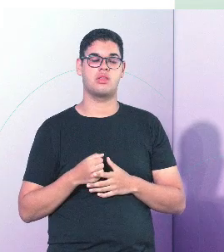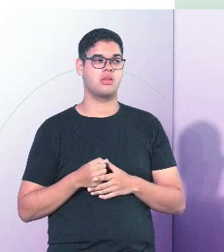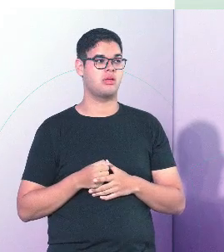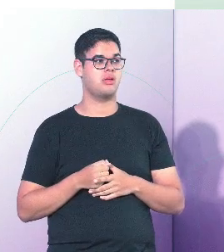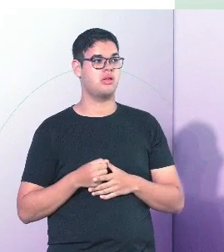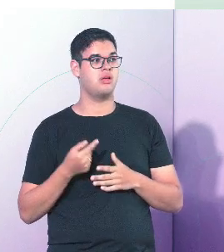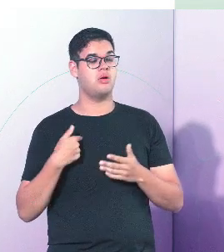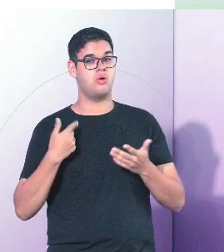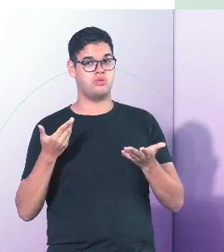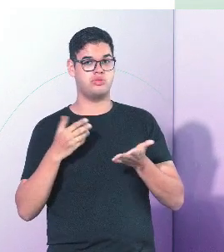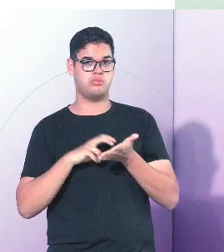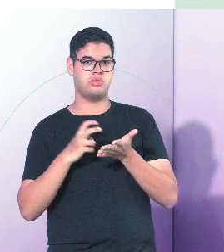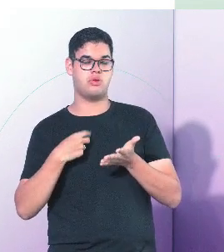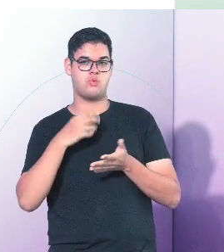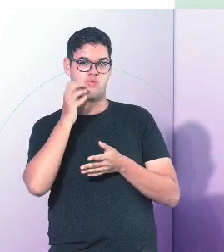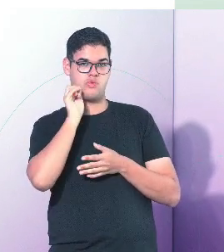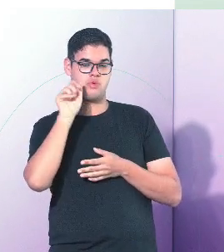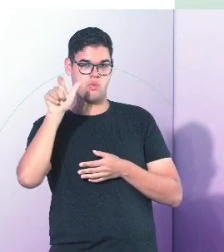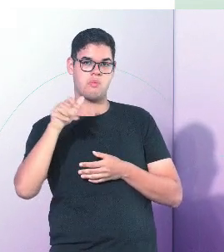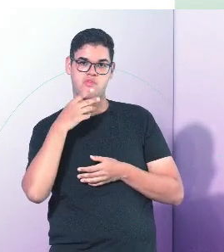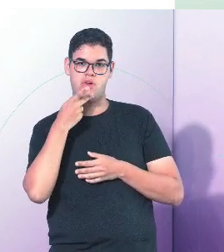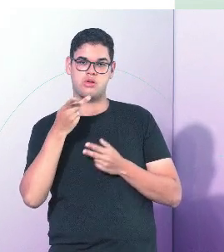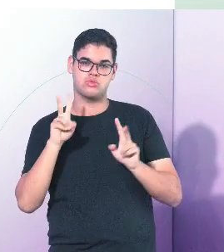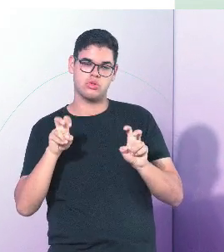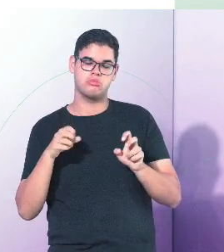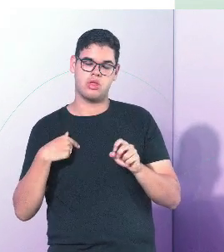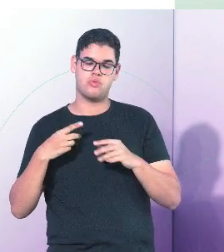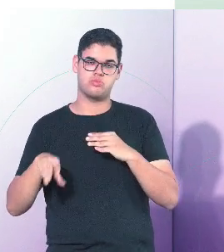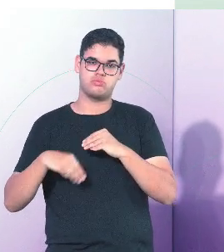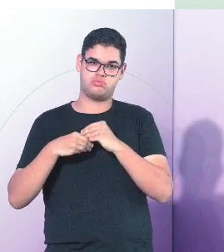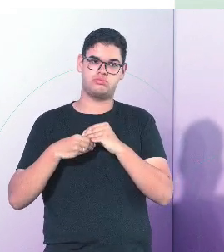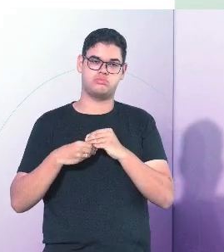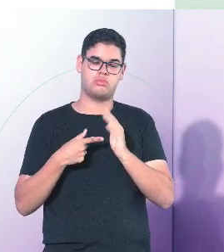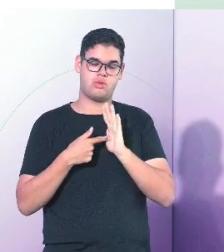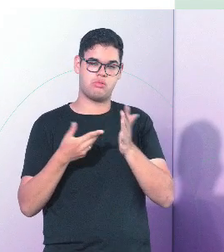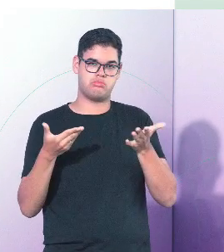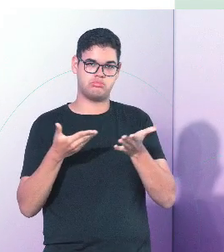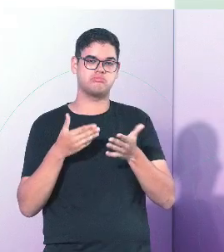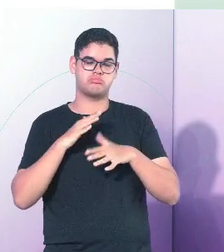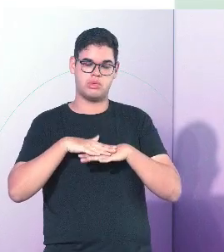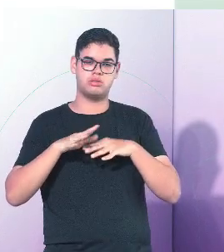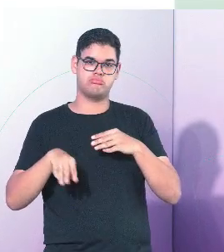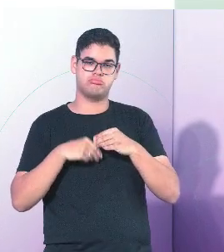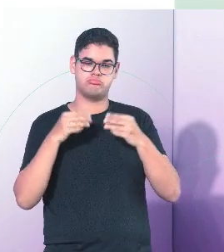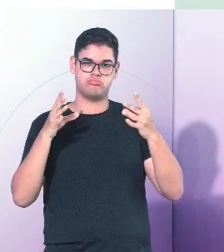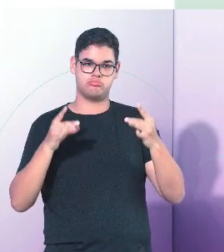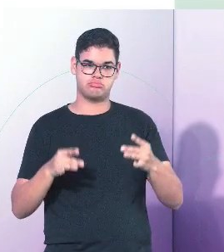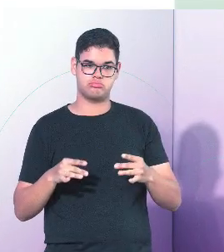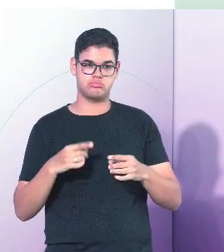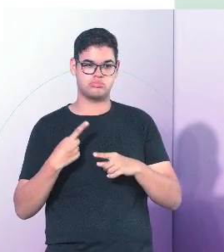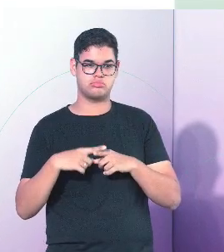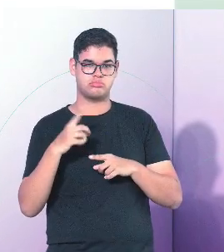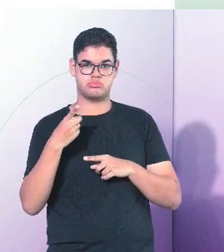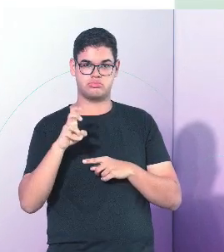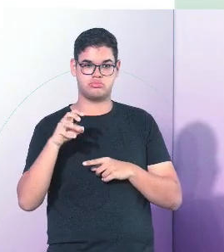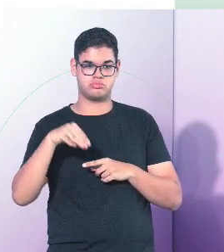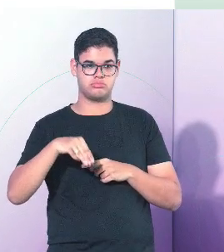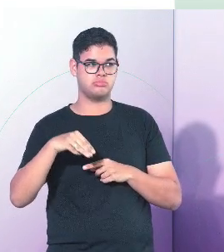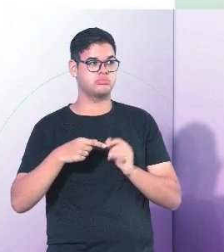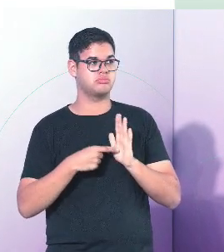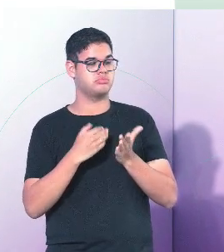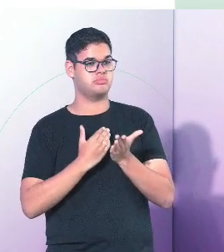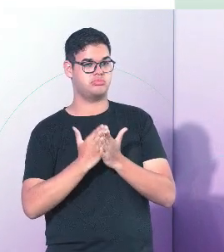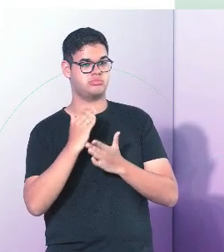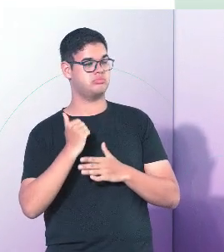acho que vai casar muito bem com o pouco que eu vou apresentar para vocês aqui agora nesses 15 minutos. E vamos